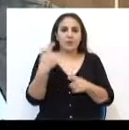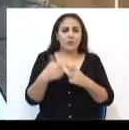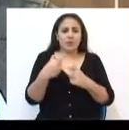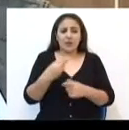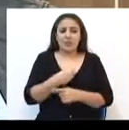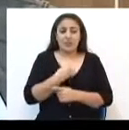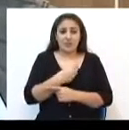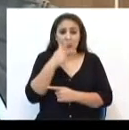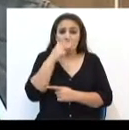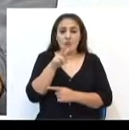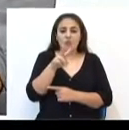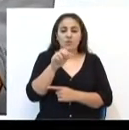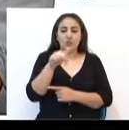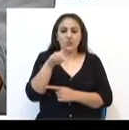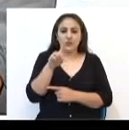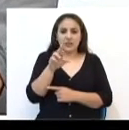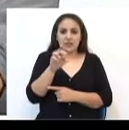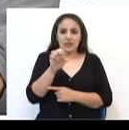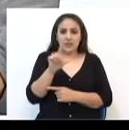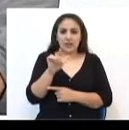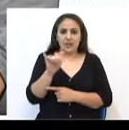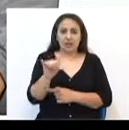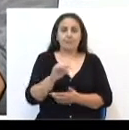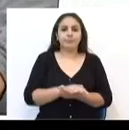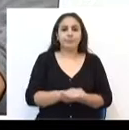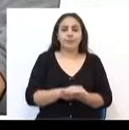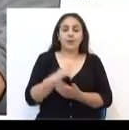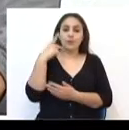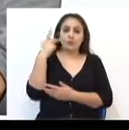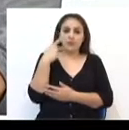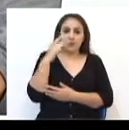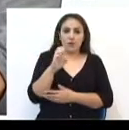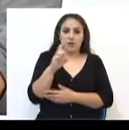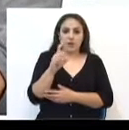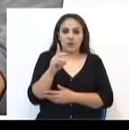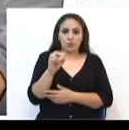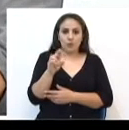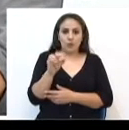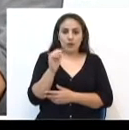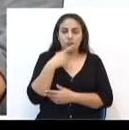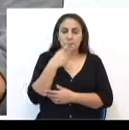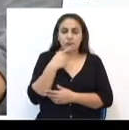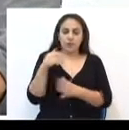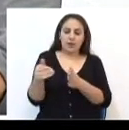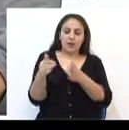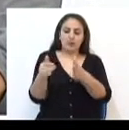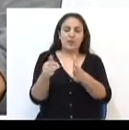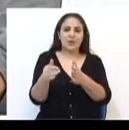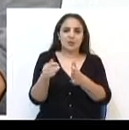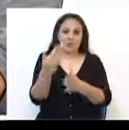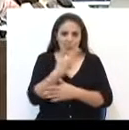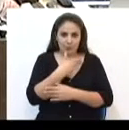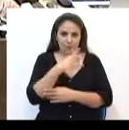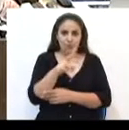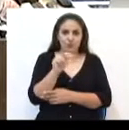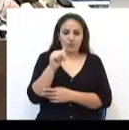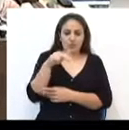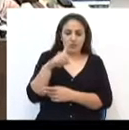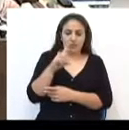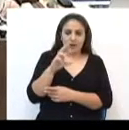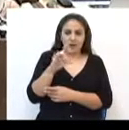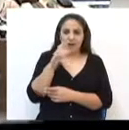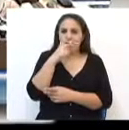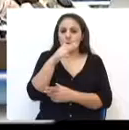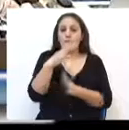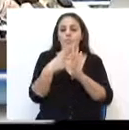a vida como o Vanderlei fez. O vereador Eduardo Pelicioli disse ainda que a trajetória de Vanderlei é um exemplo